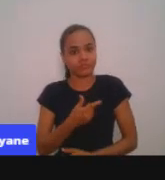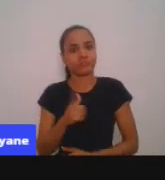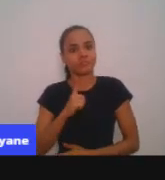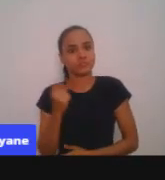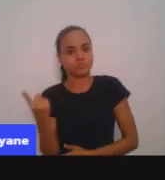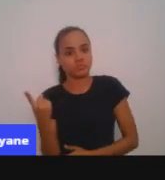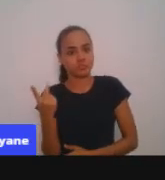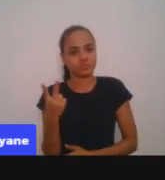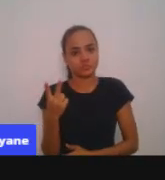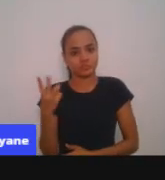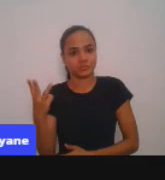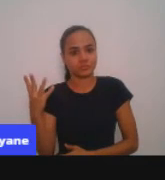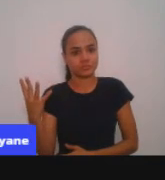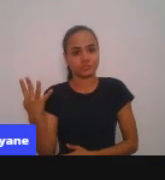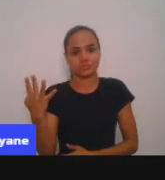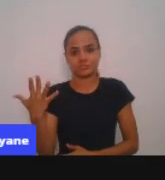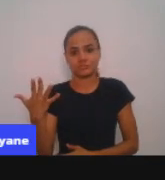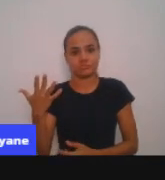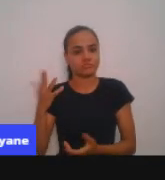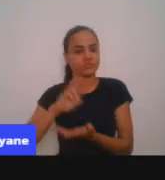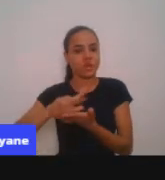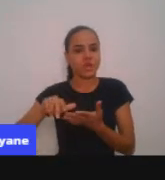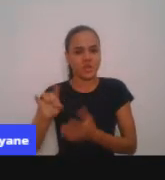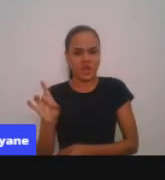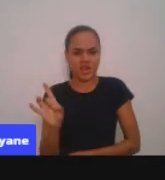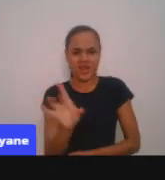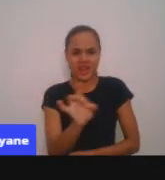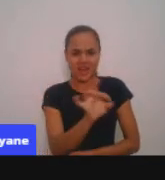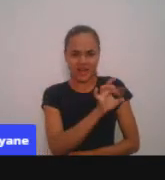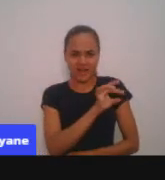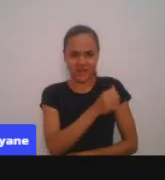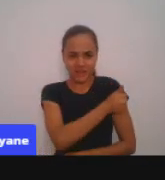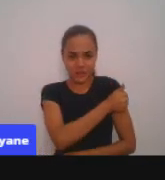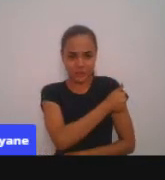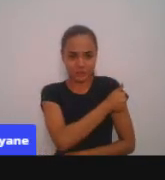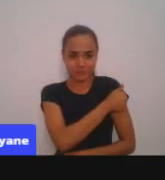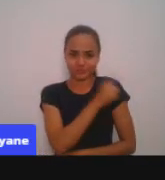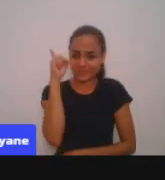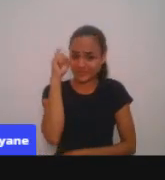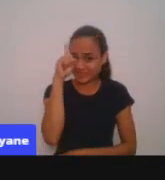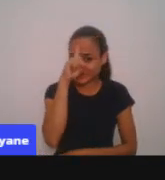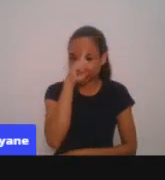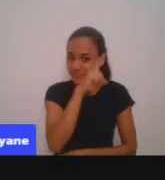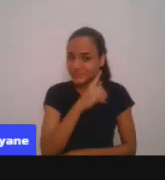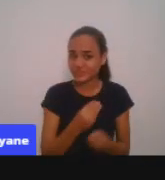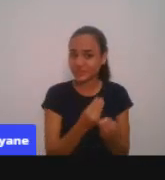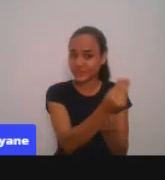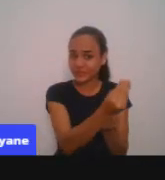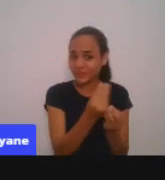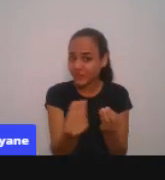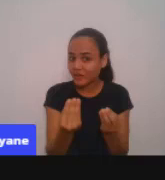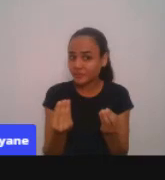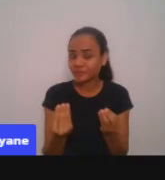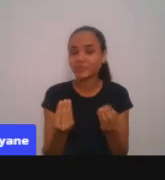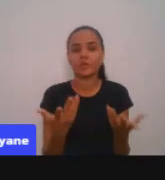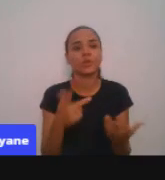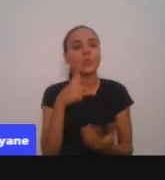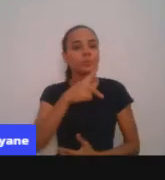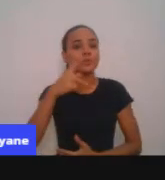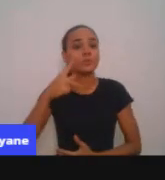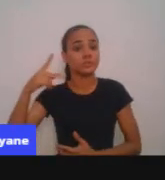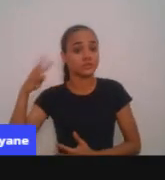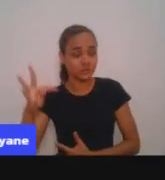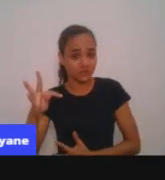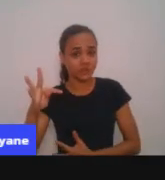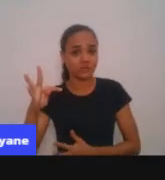para cada um, aí já fica mais inviável. Agora, no recurso do PowerPoint, ele tem esse recurso que você